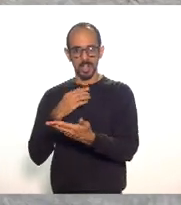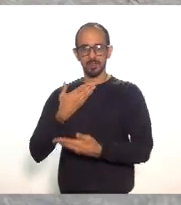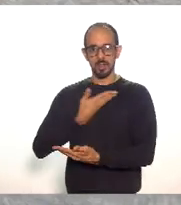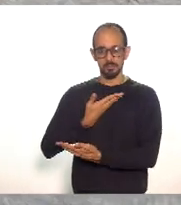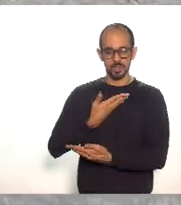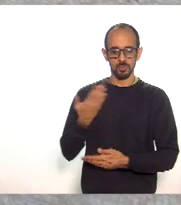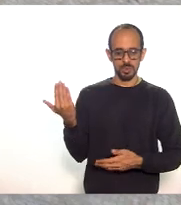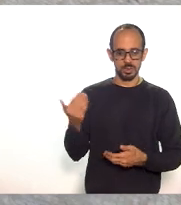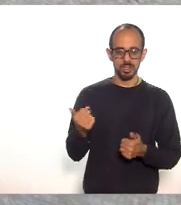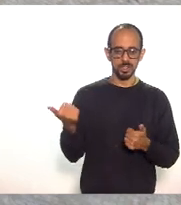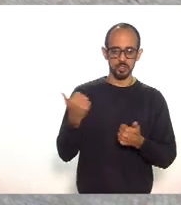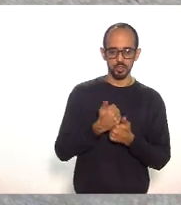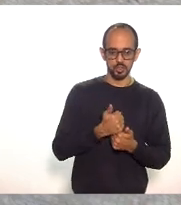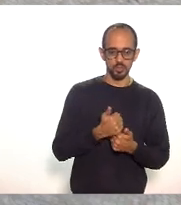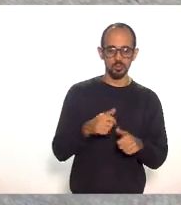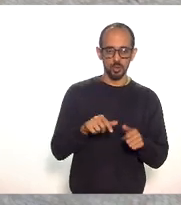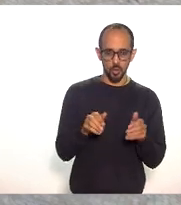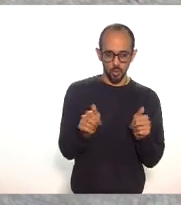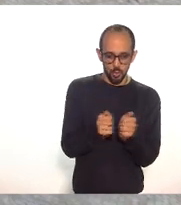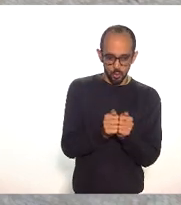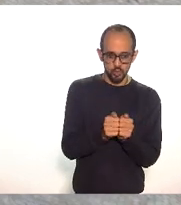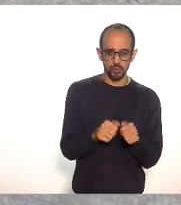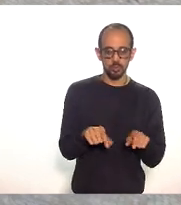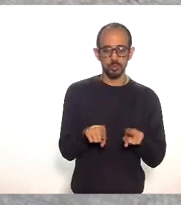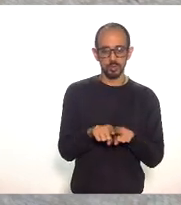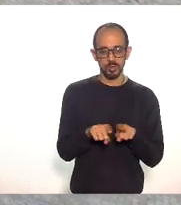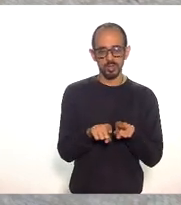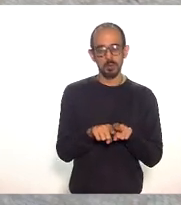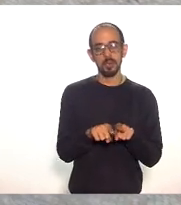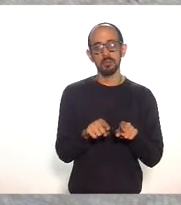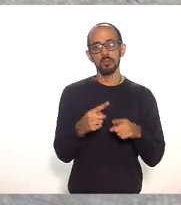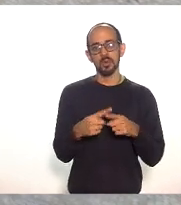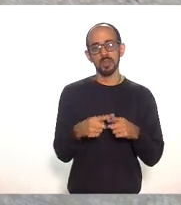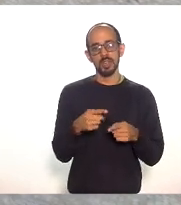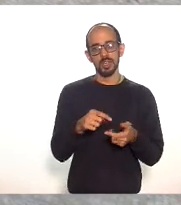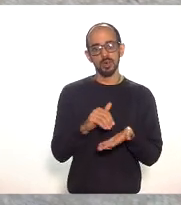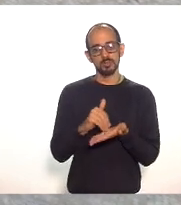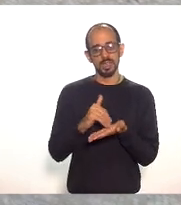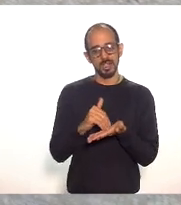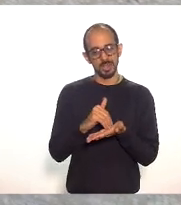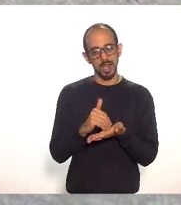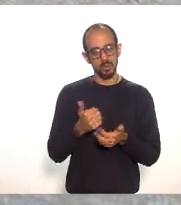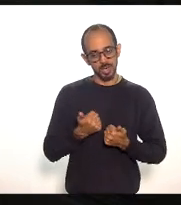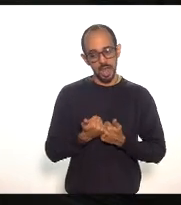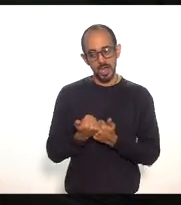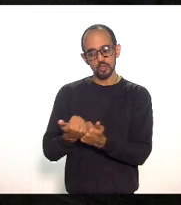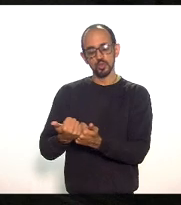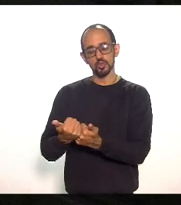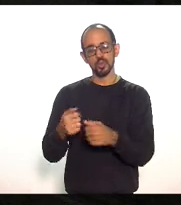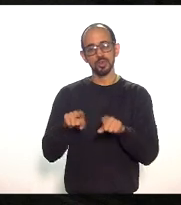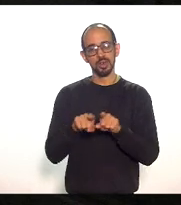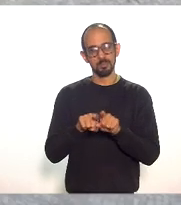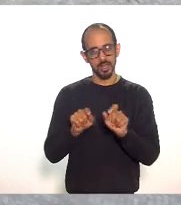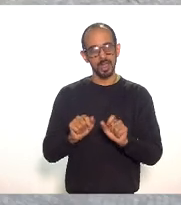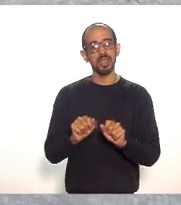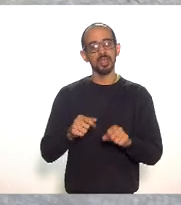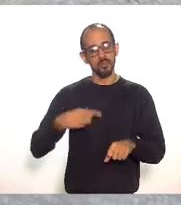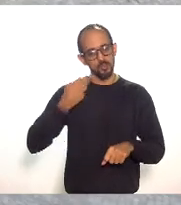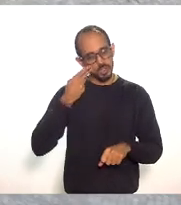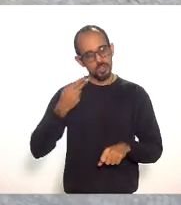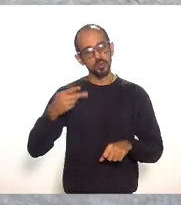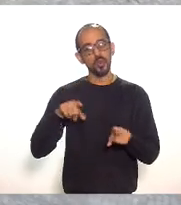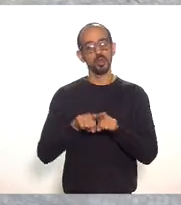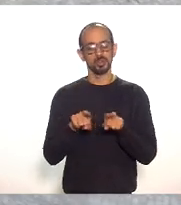incluir, porque ele, como secretário, ele ajudou muito a Festa do Tomate. E prestigiou também a Festa do